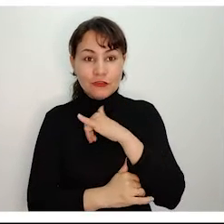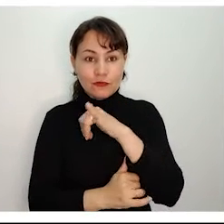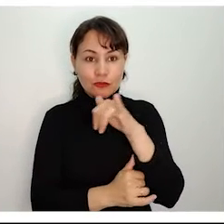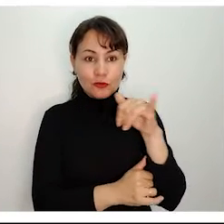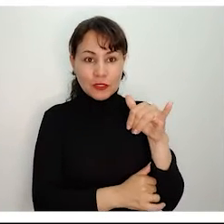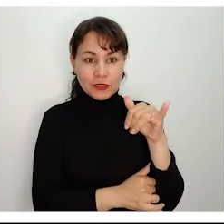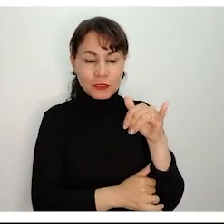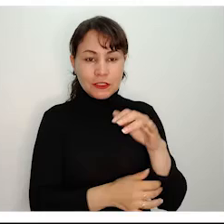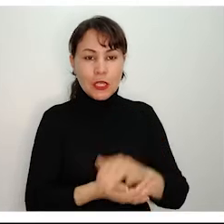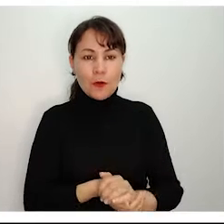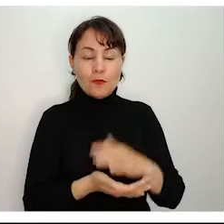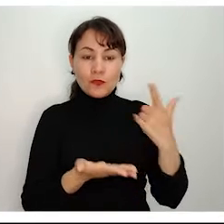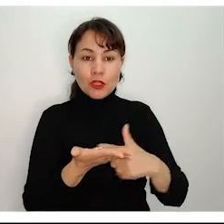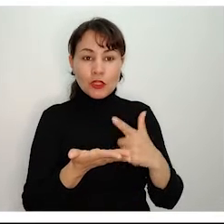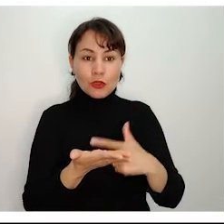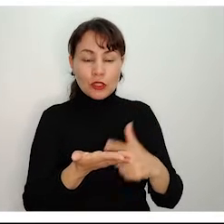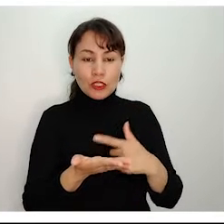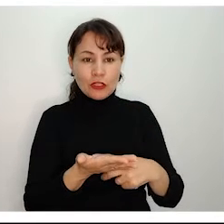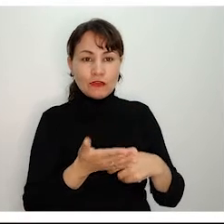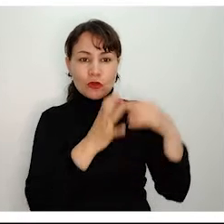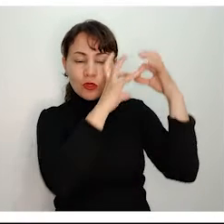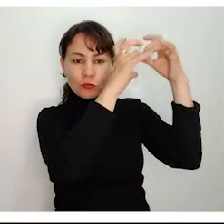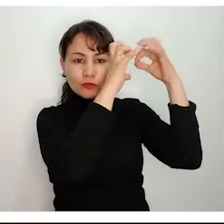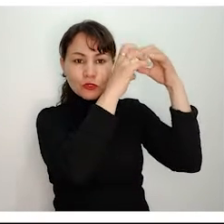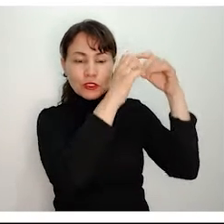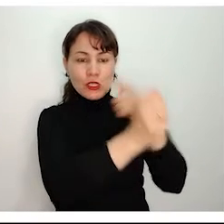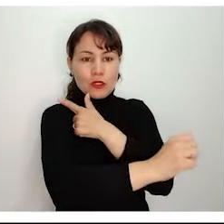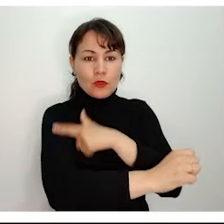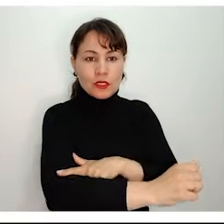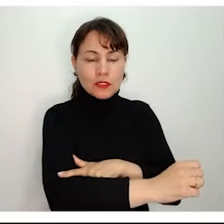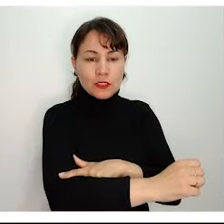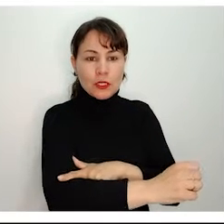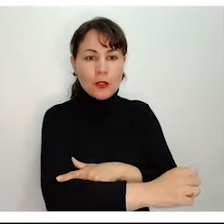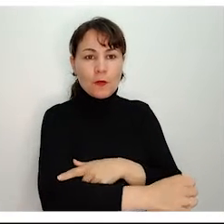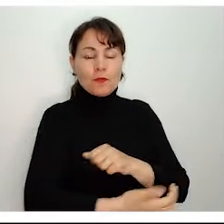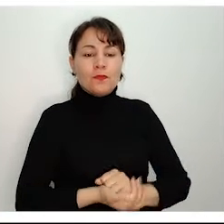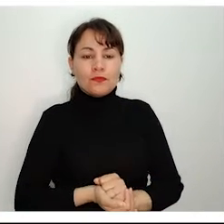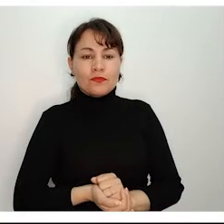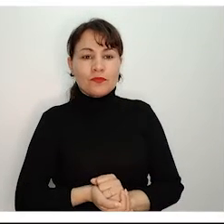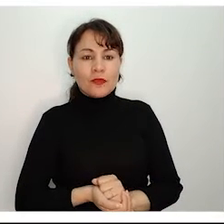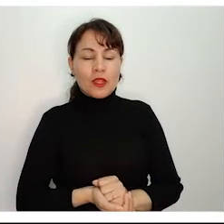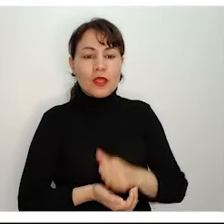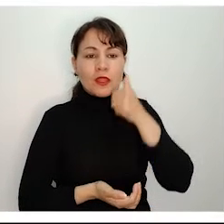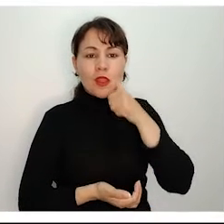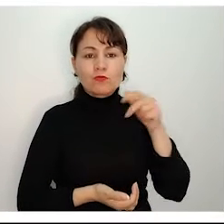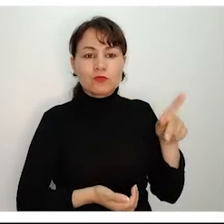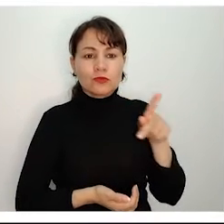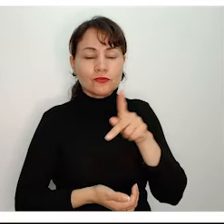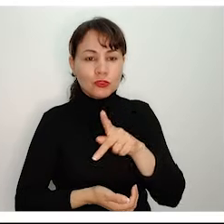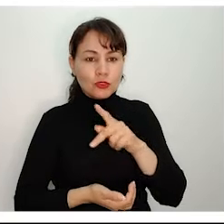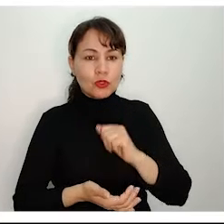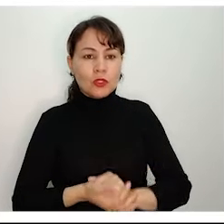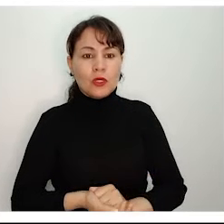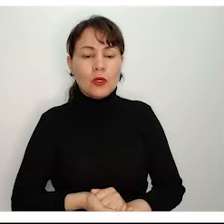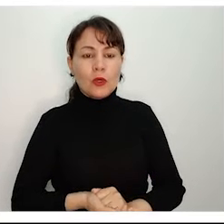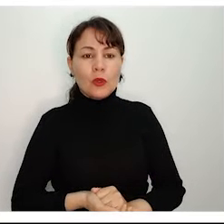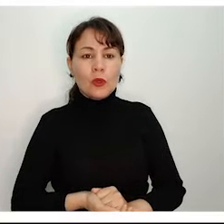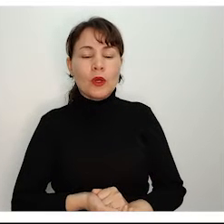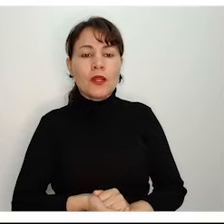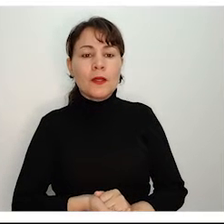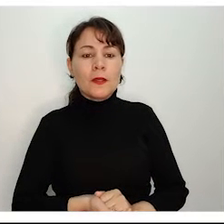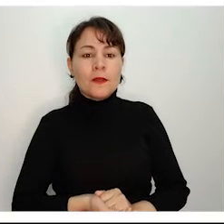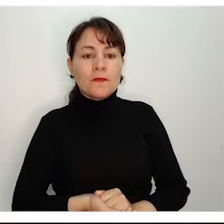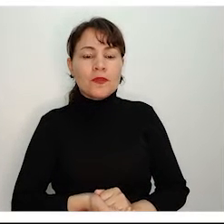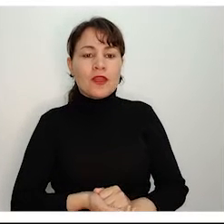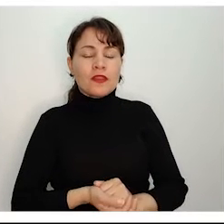essa informação agora do livro Neurociência e Educação, que é da professora Leonor Guerra e do professor Ramon